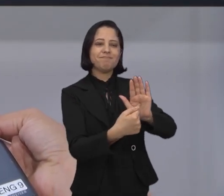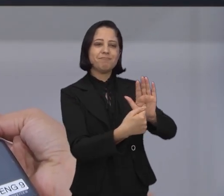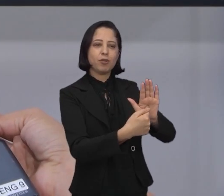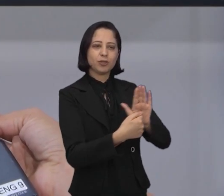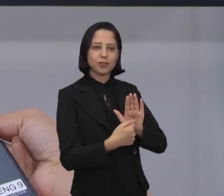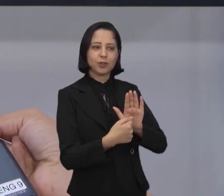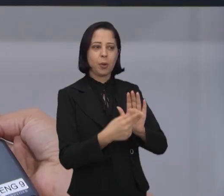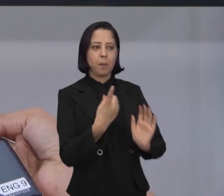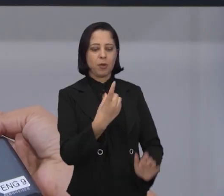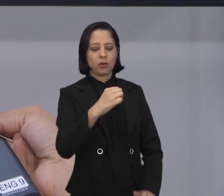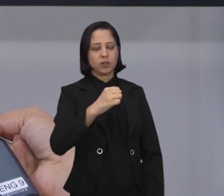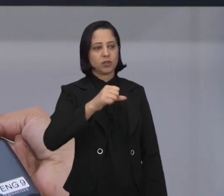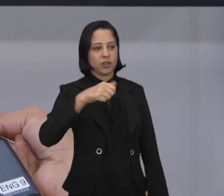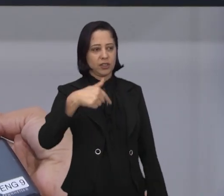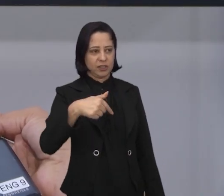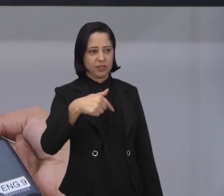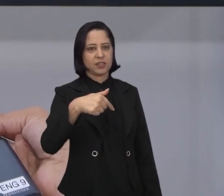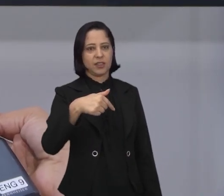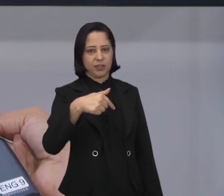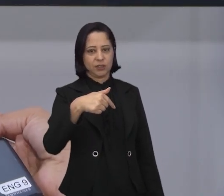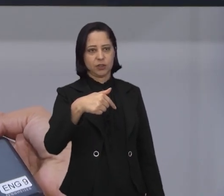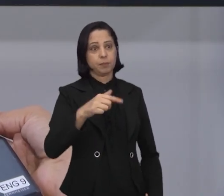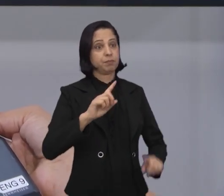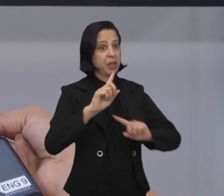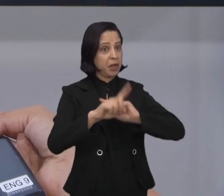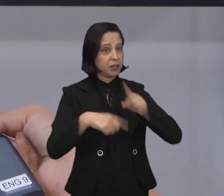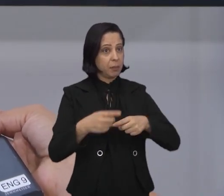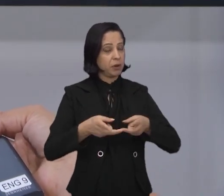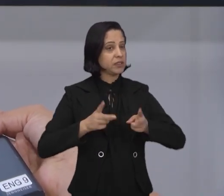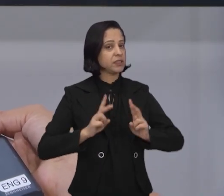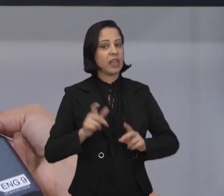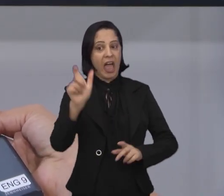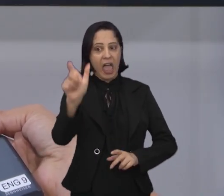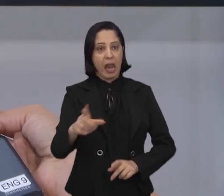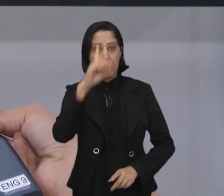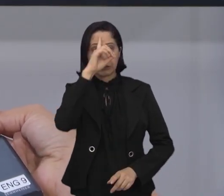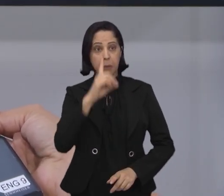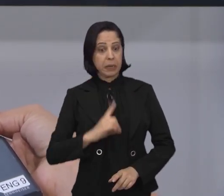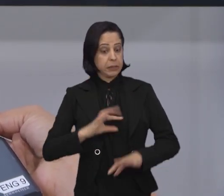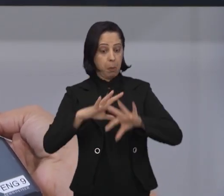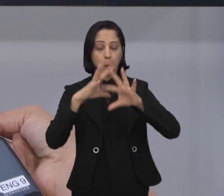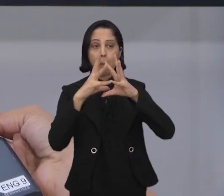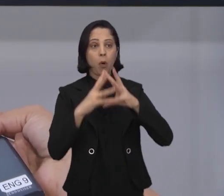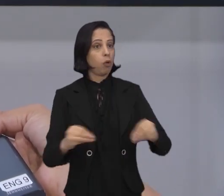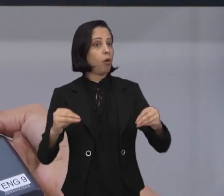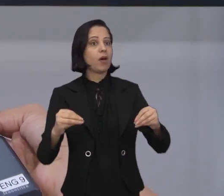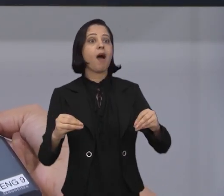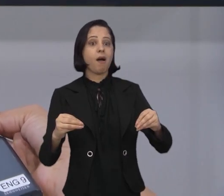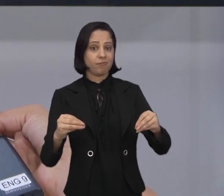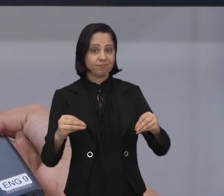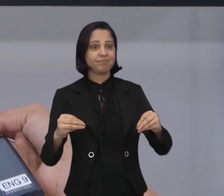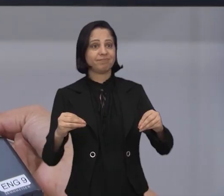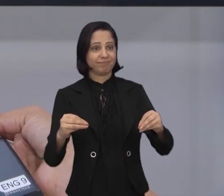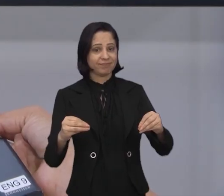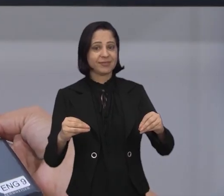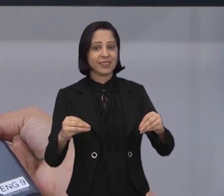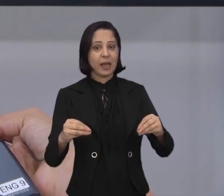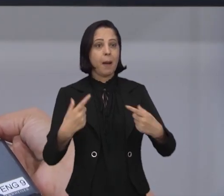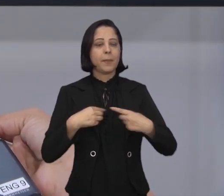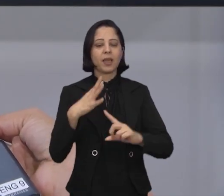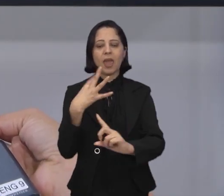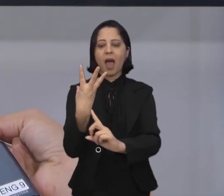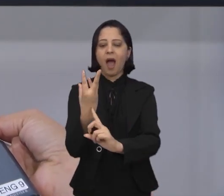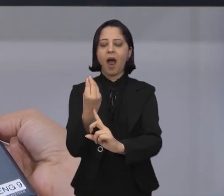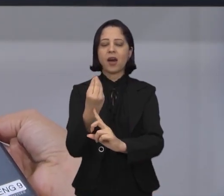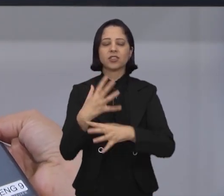exposição que ela fez, em 1987. E a partir disso, ela saiu da depressão, ela disse que o que salvou